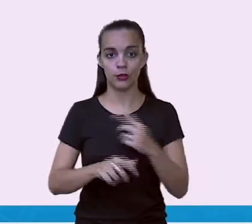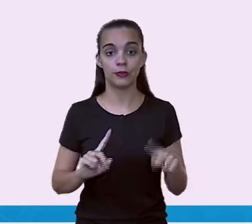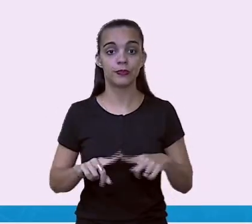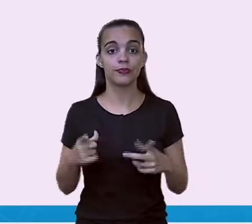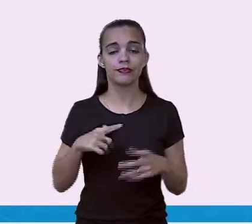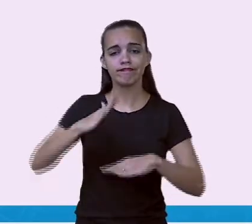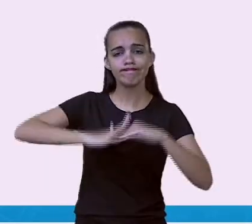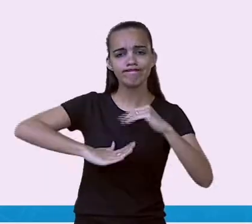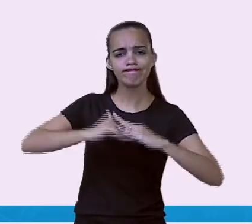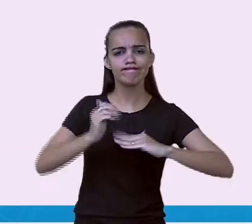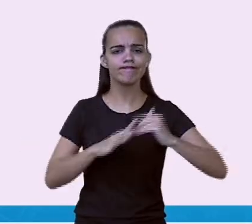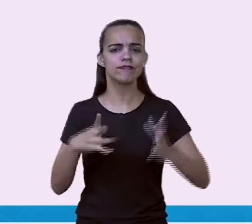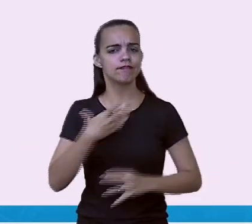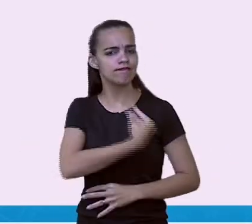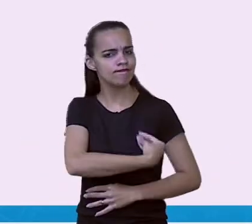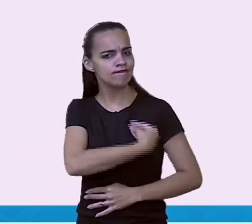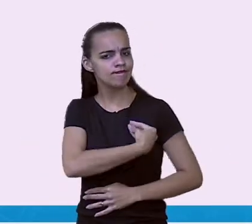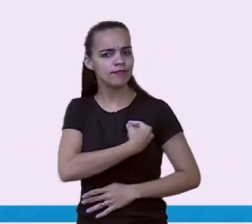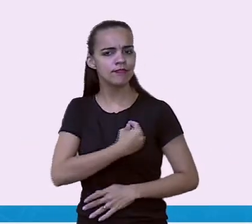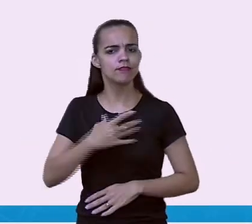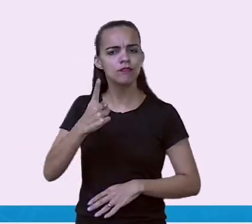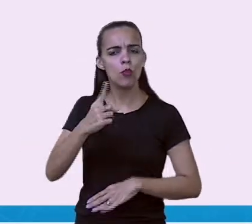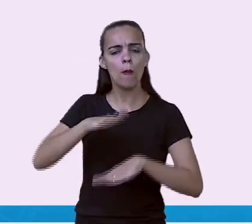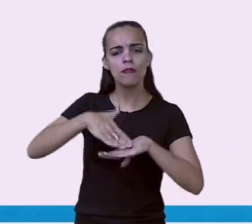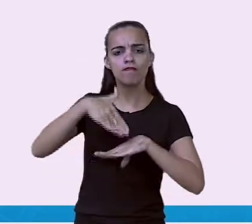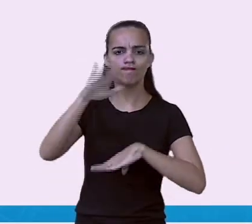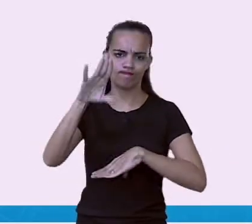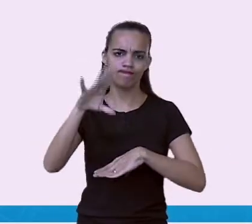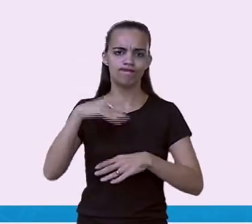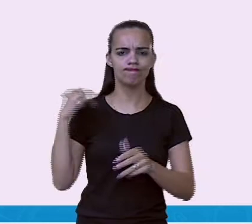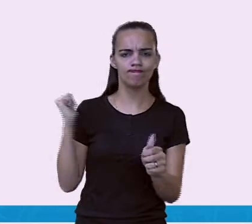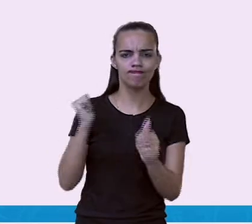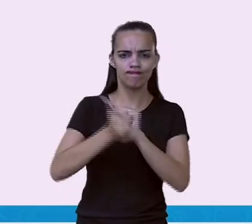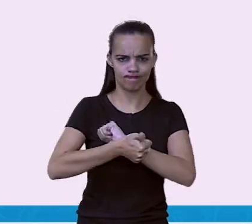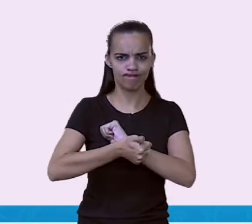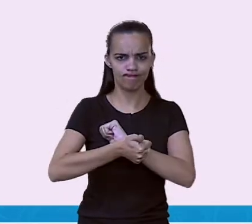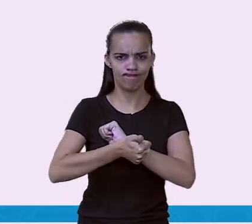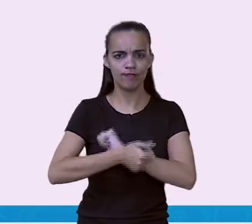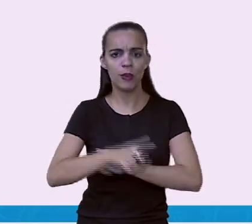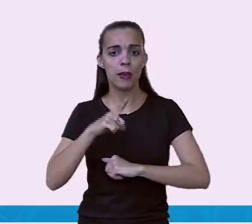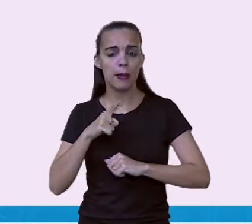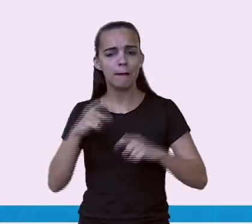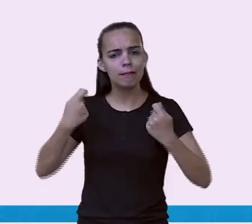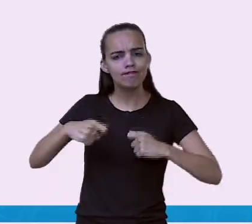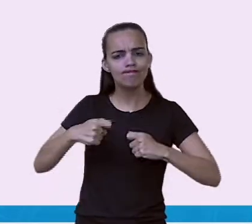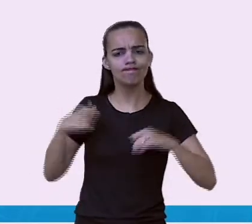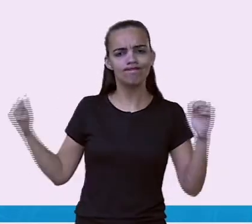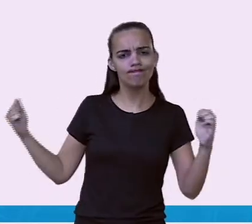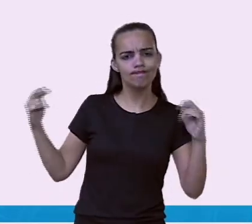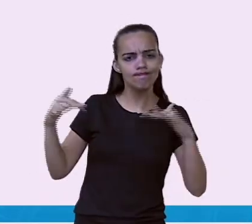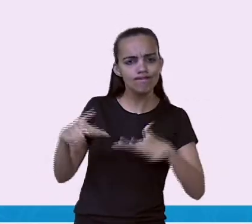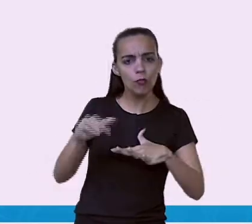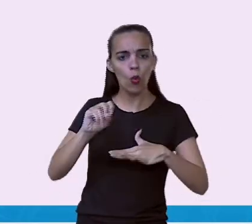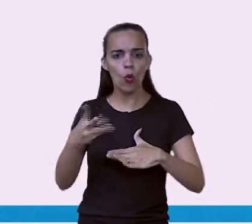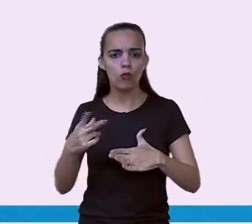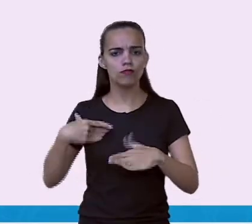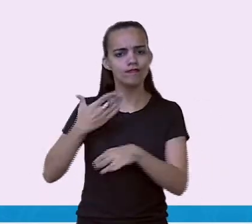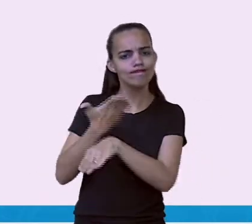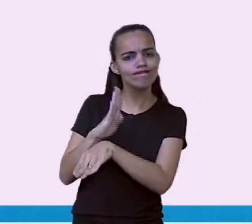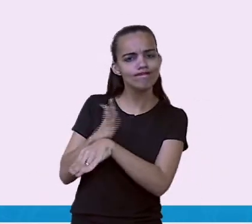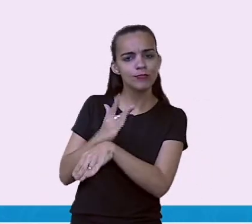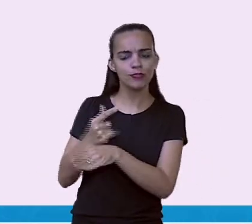Habilidades. Vivenciar um ou mais esportes de marca. Precisão, invasão